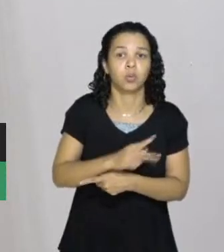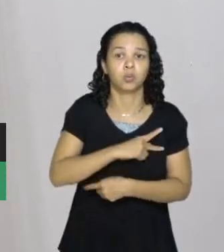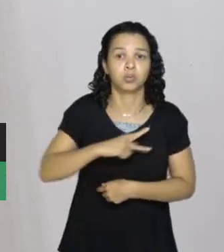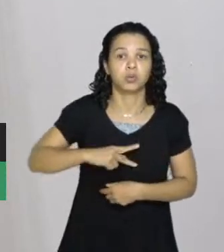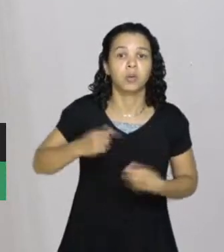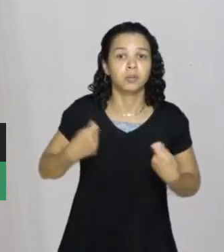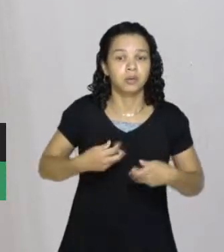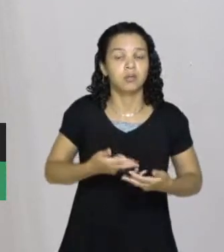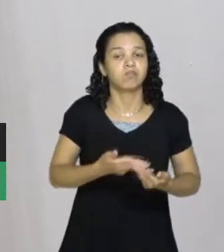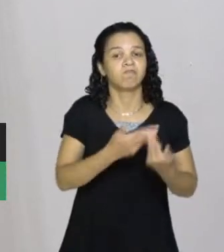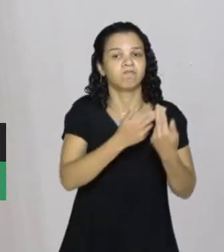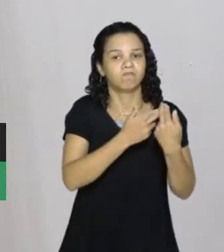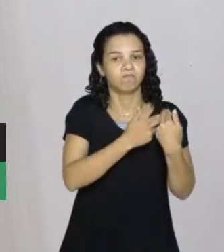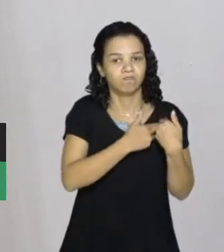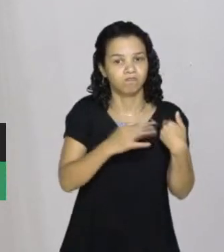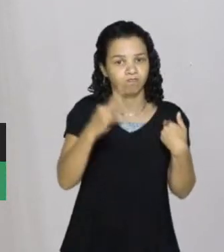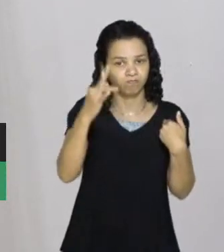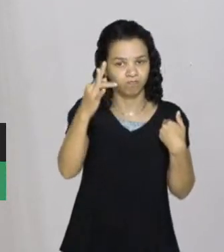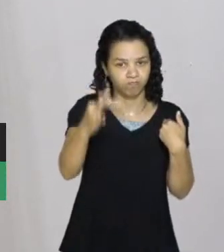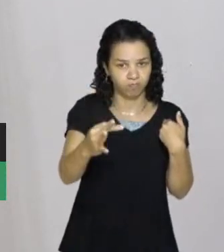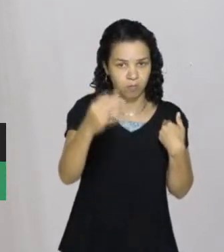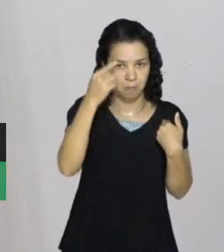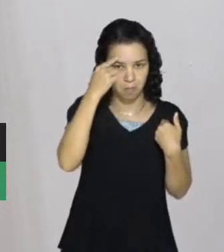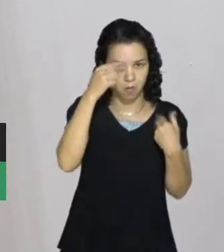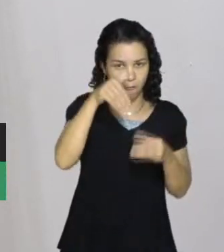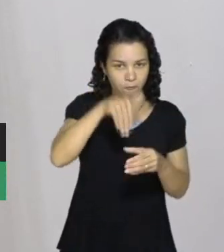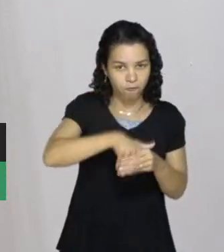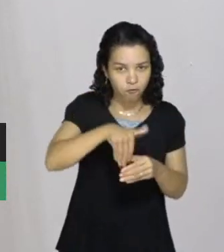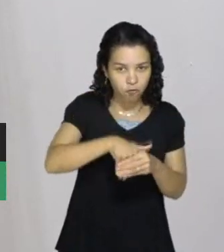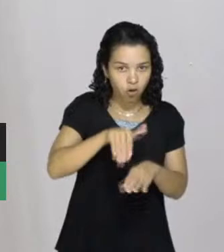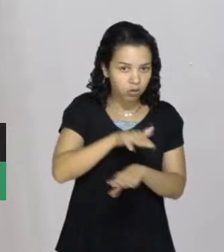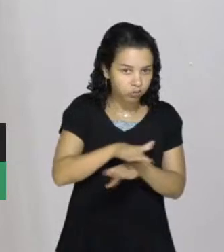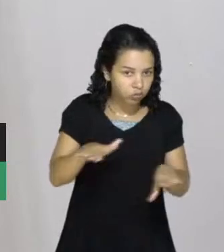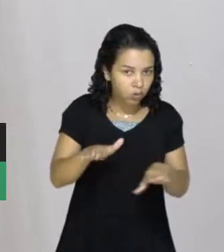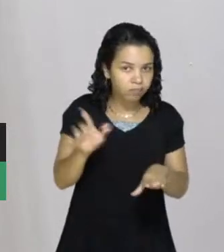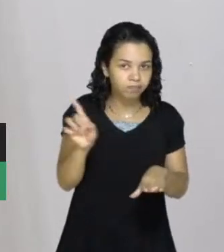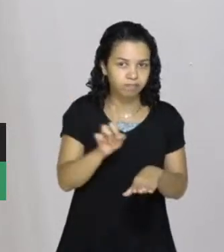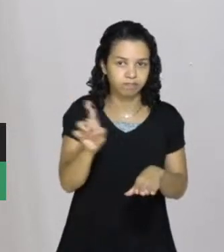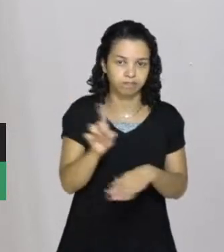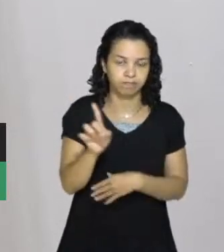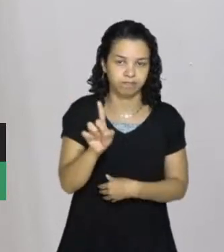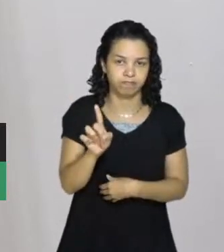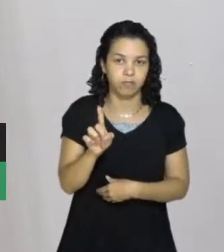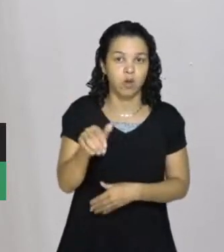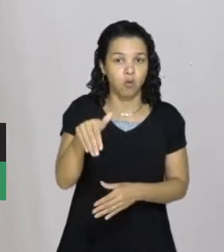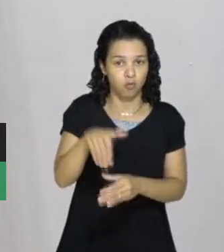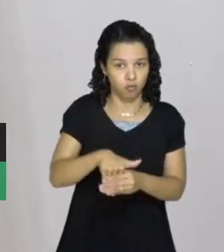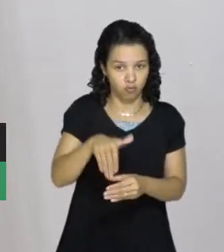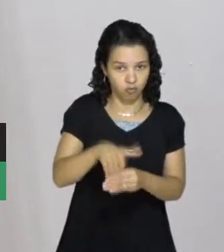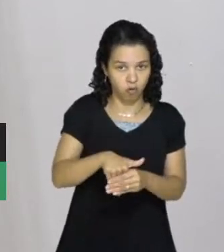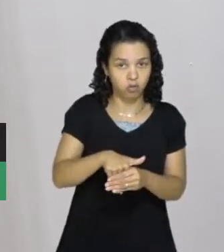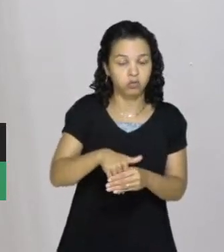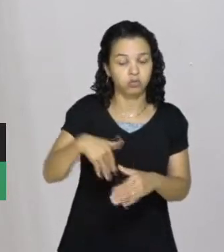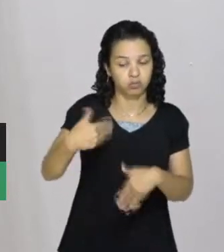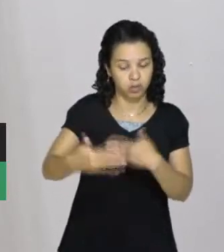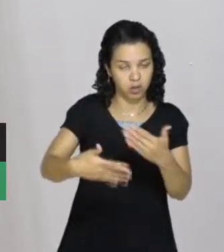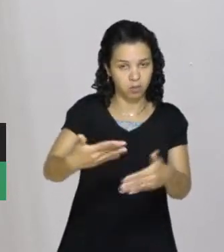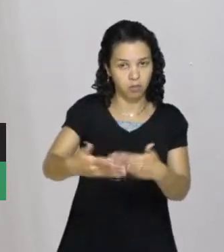futuro e não com o voto da próxima eleição. O voto é o resultado.